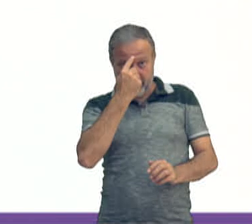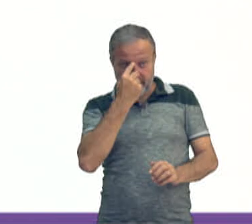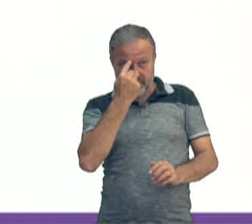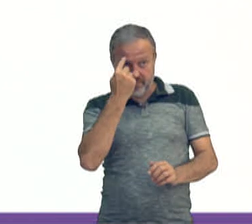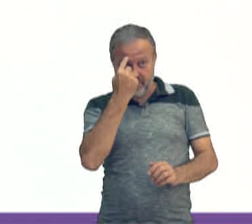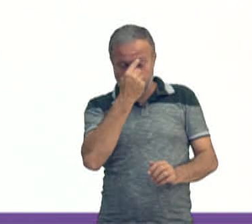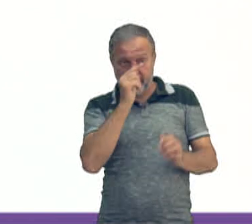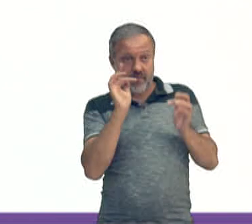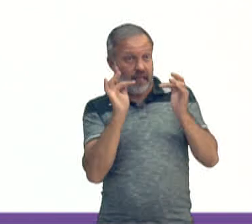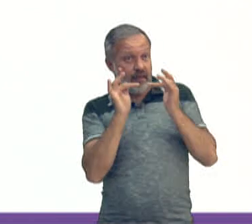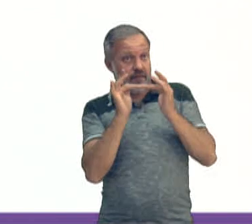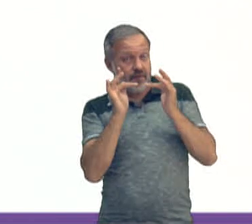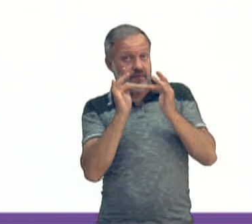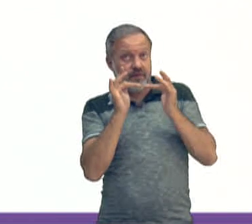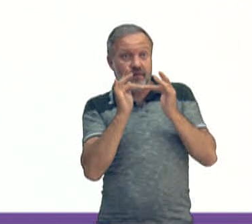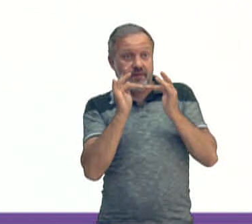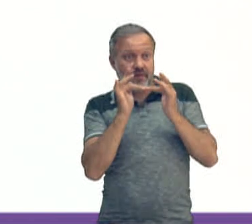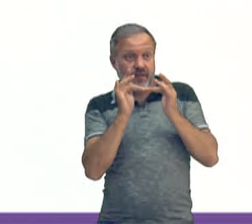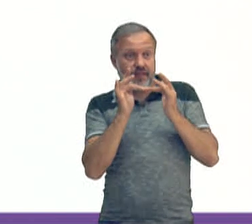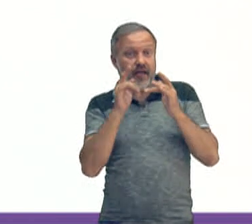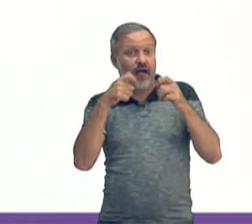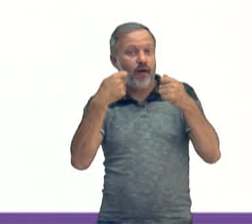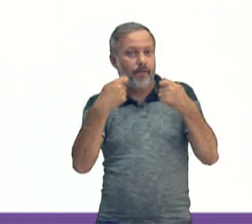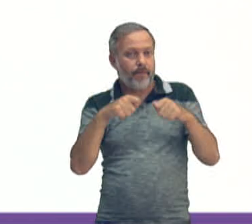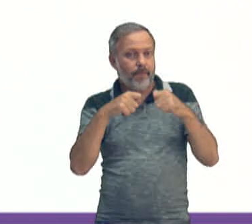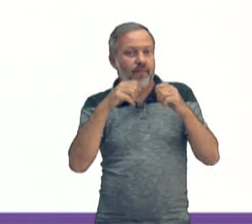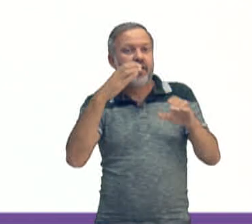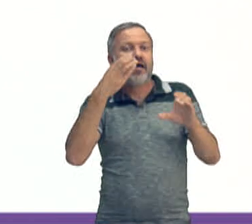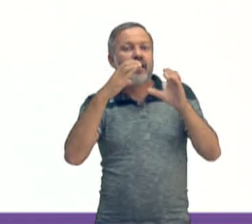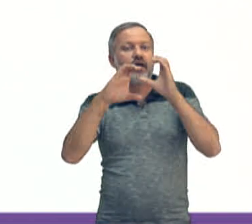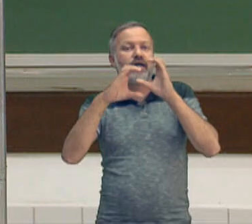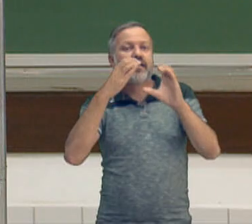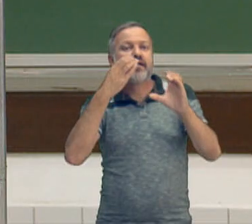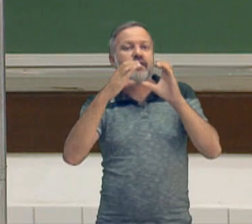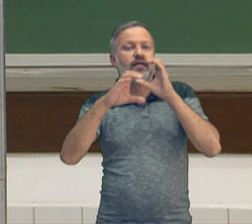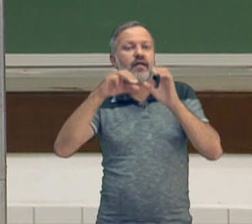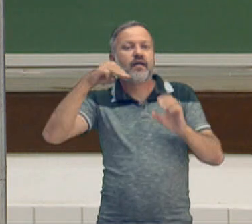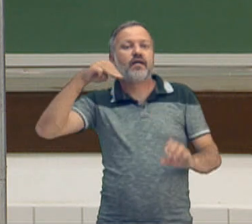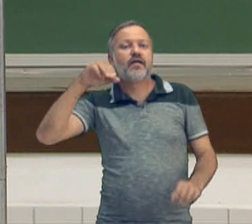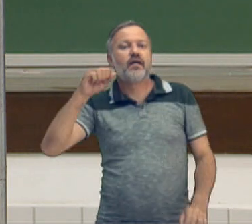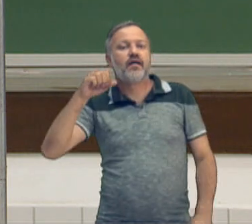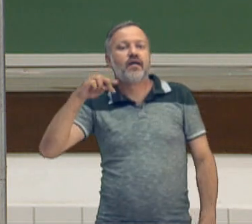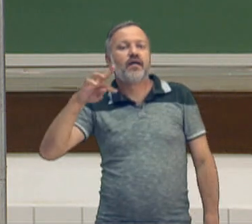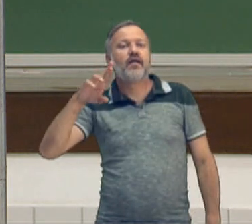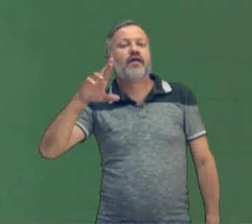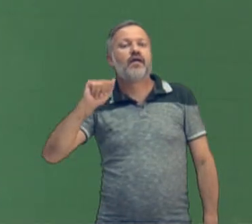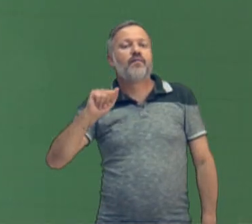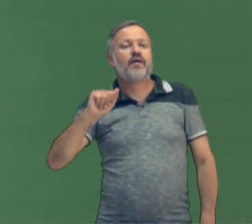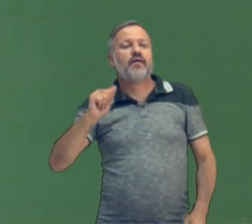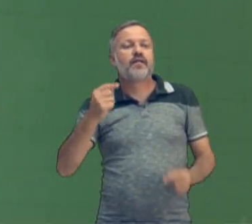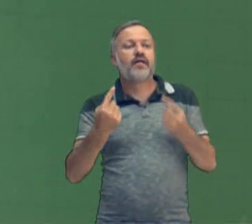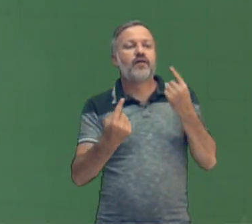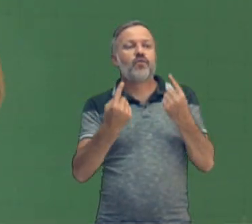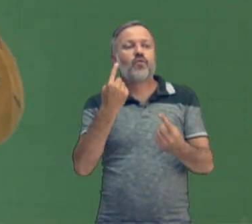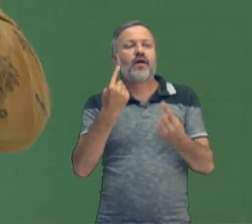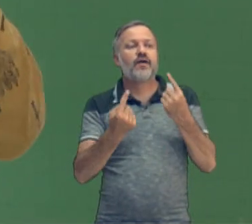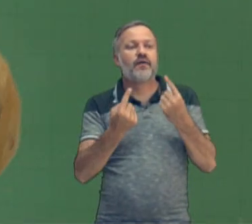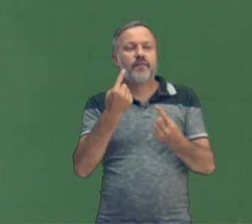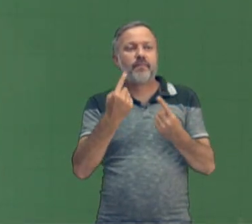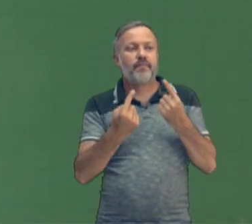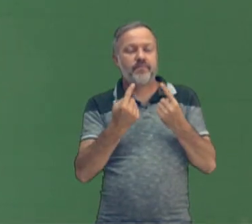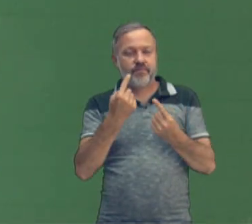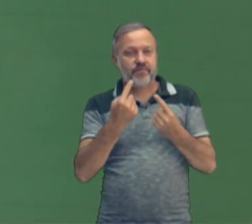se conectar com a divindade é preciso cantar o mantra sagrado é? Então, em outras palavras, qual a